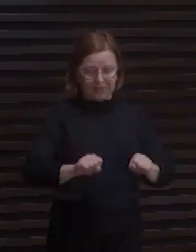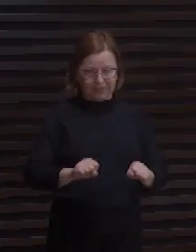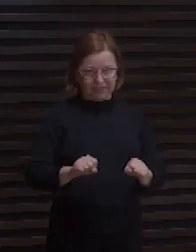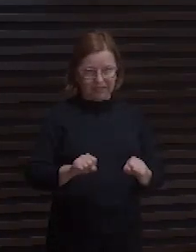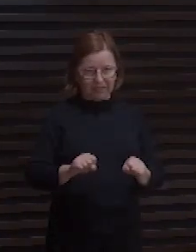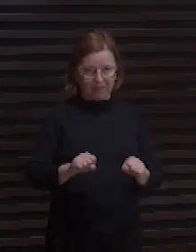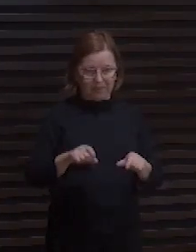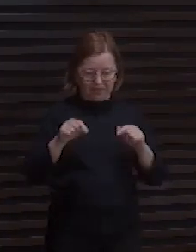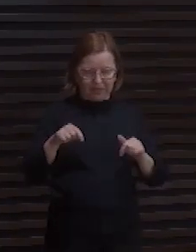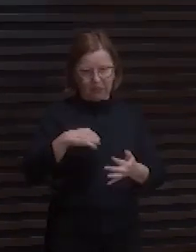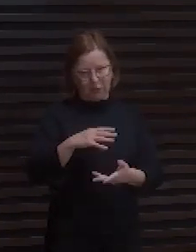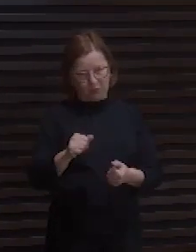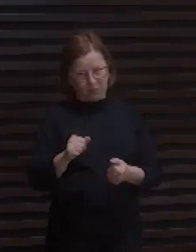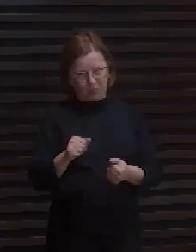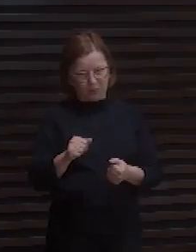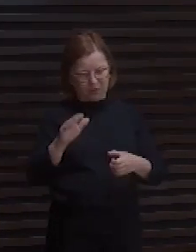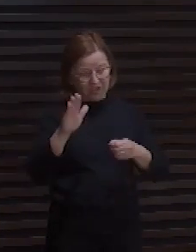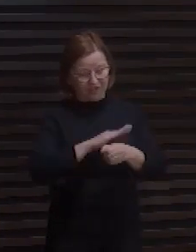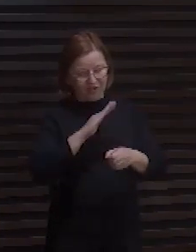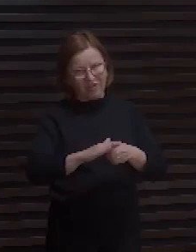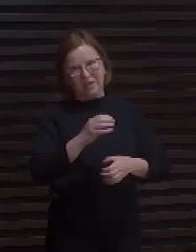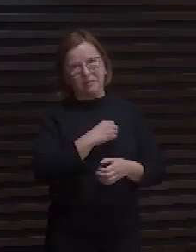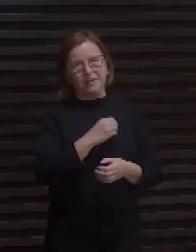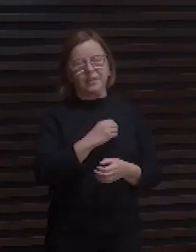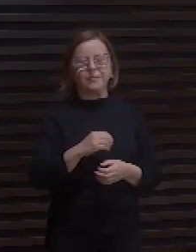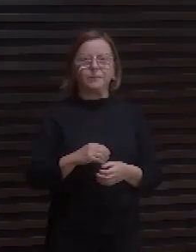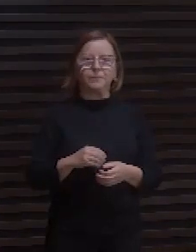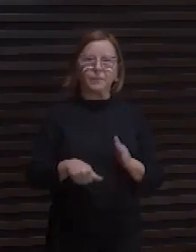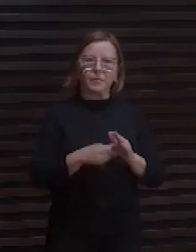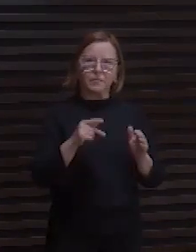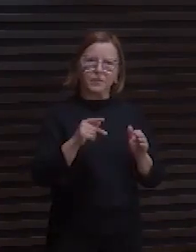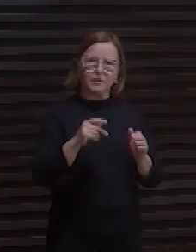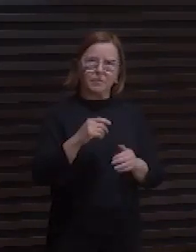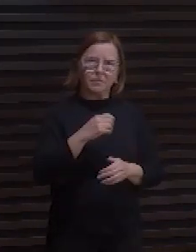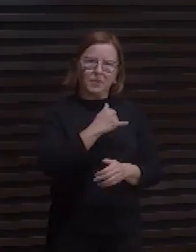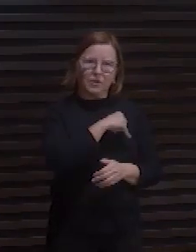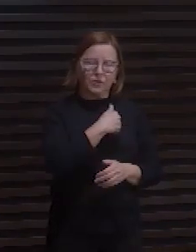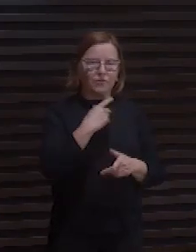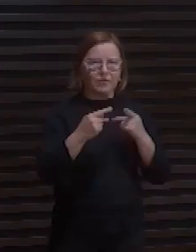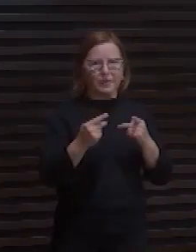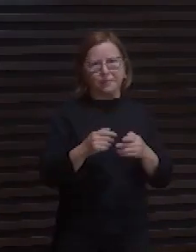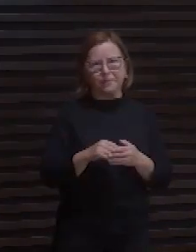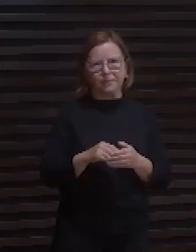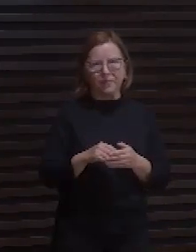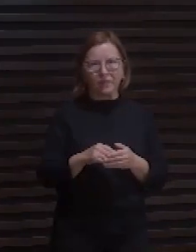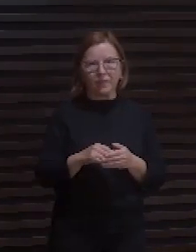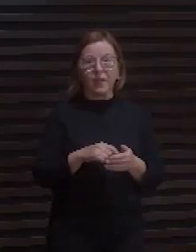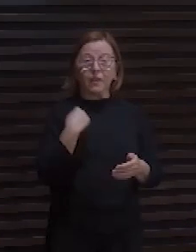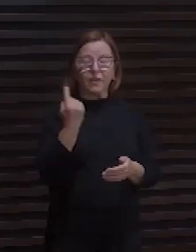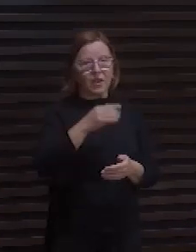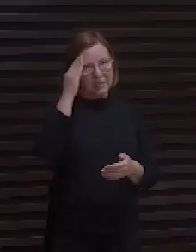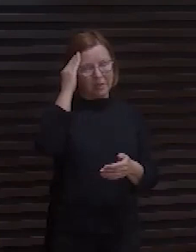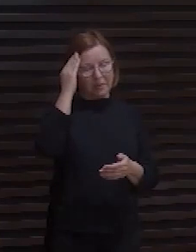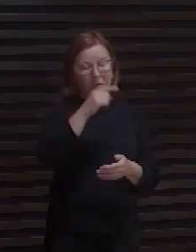pelo pecado. 1 João 5,19 diz: sabemos que somos de Deus e